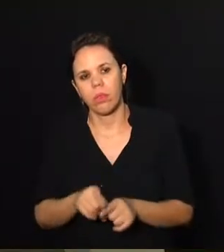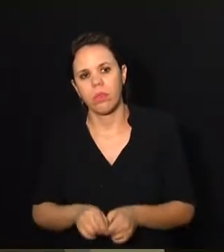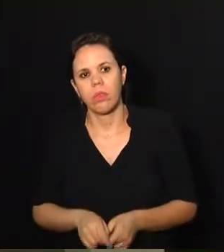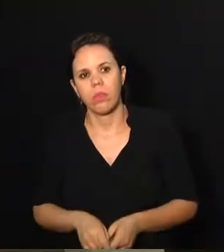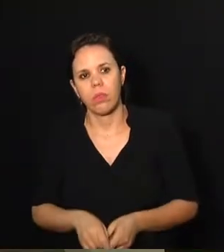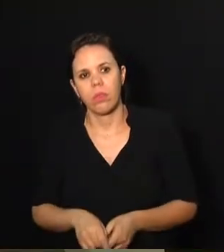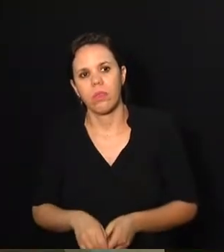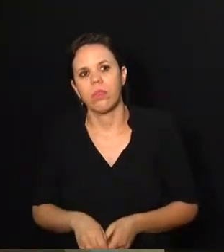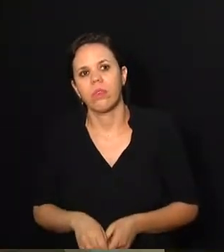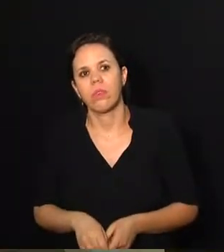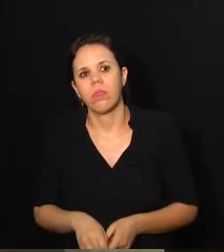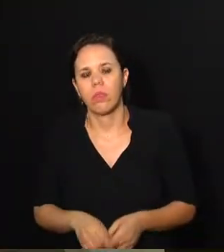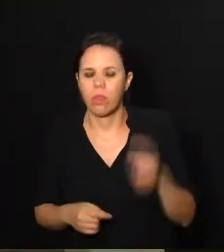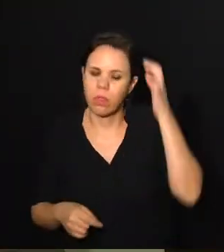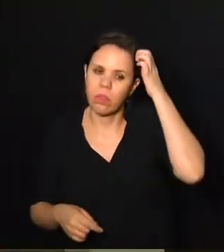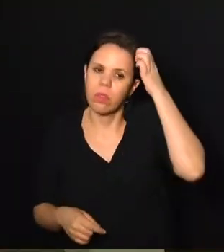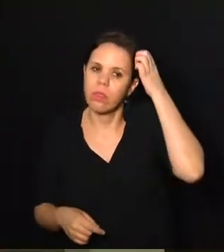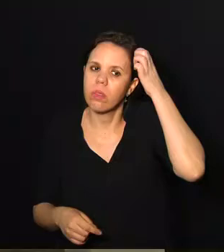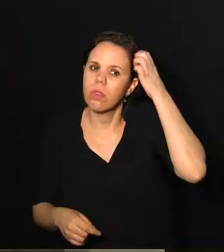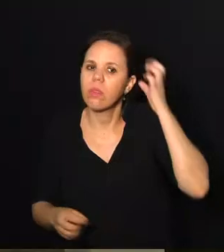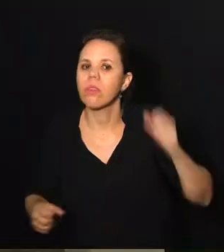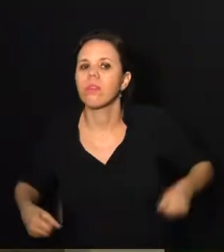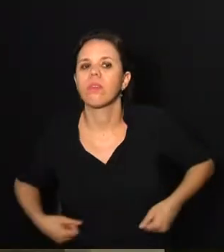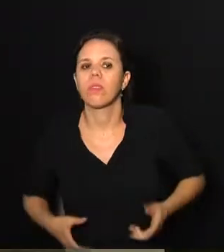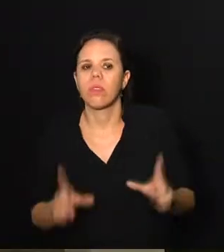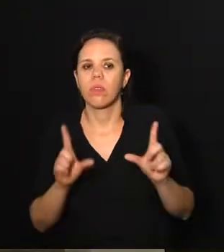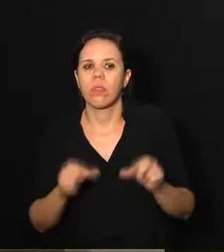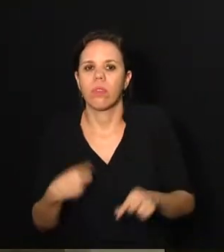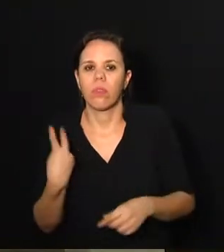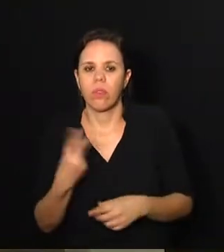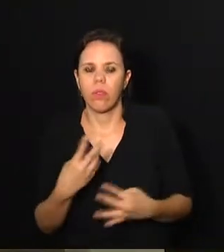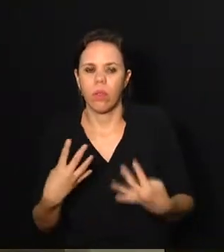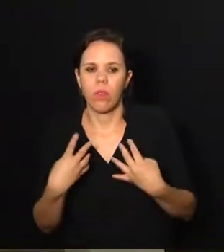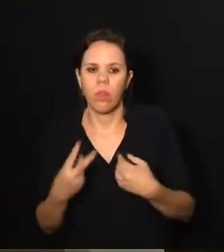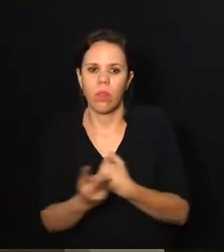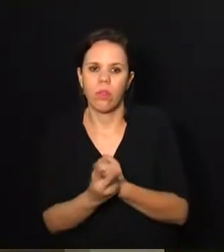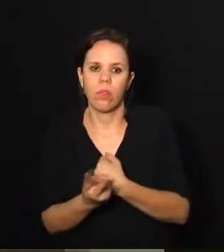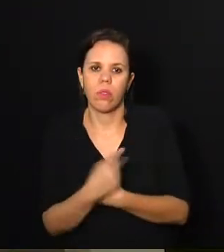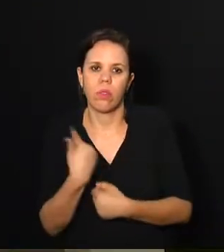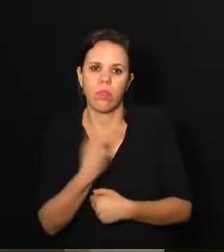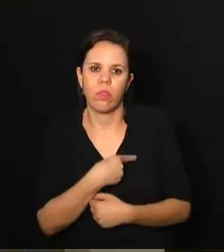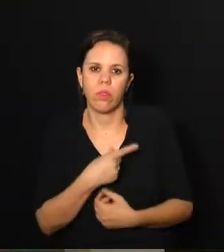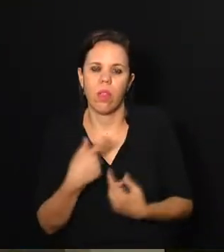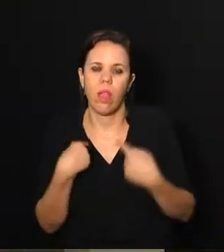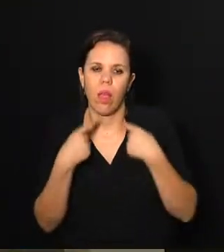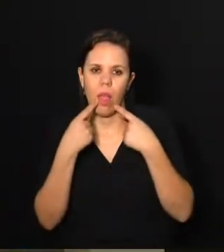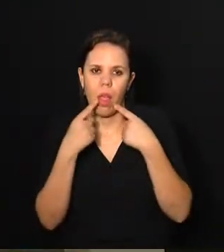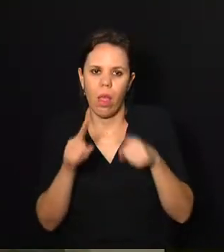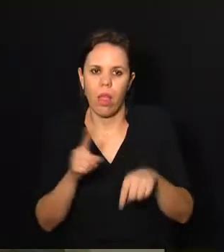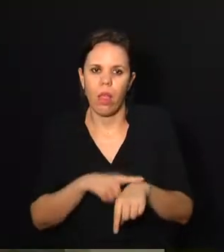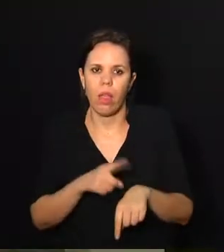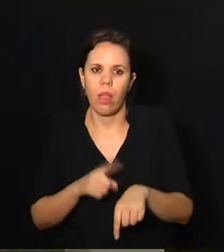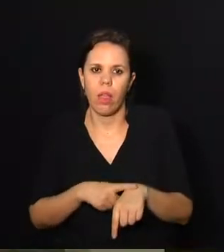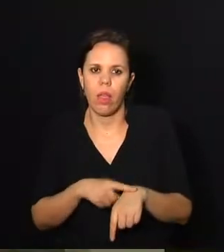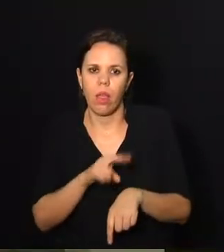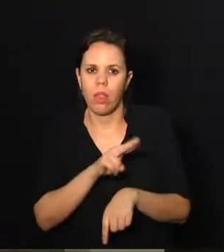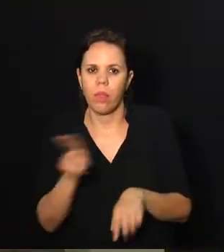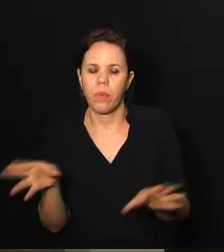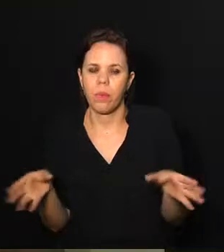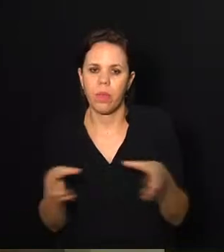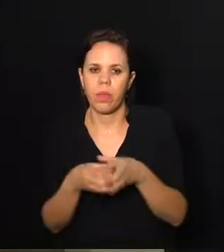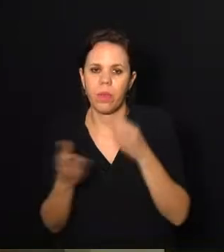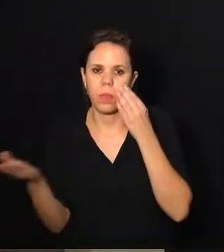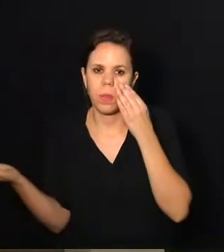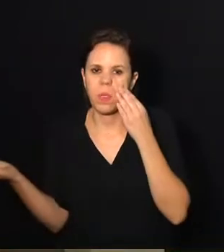é assim, é um gasto a menos cuidar, olhar para nós. Então, eu estou reclamando, nesse momento, em nome da minha